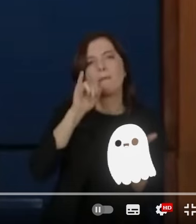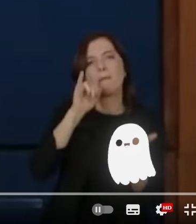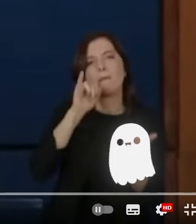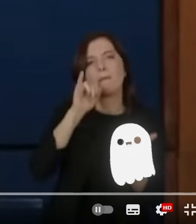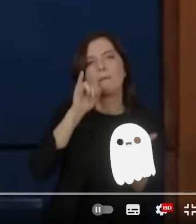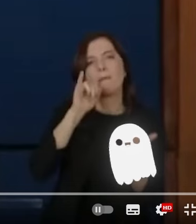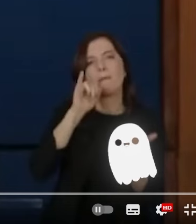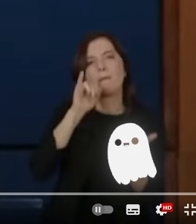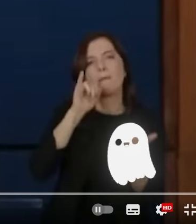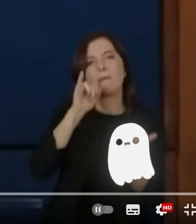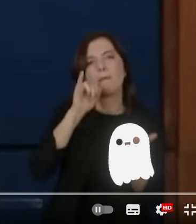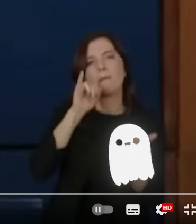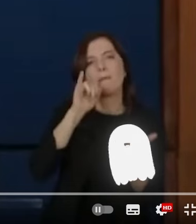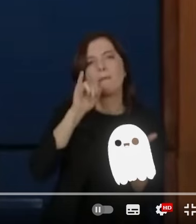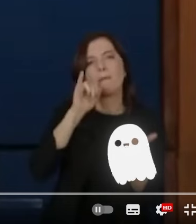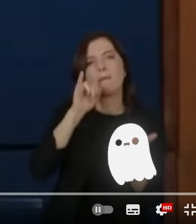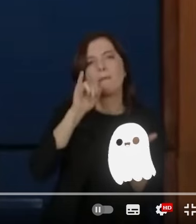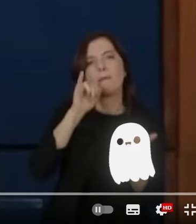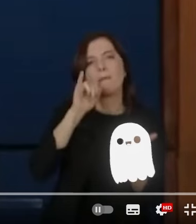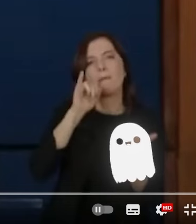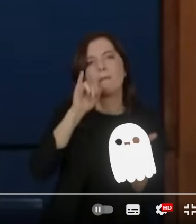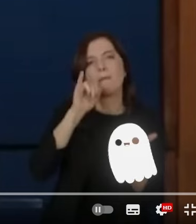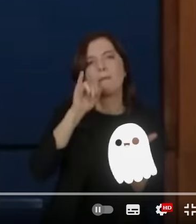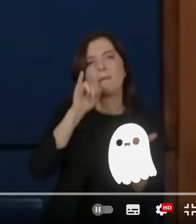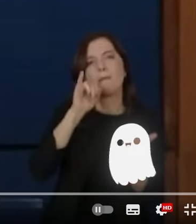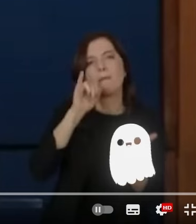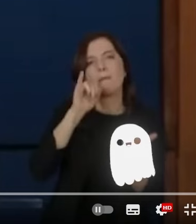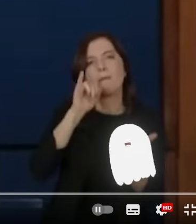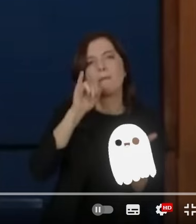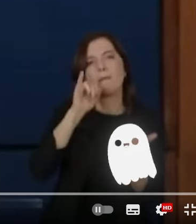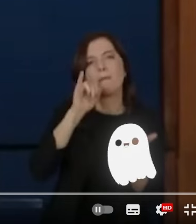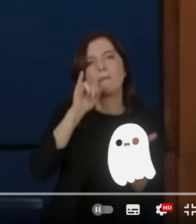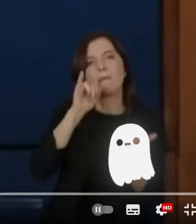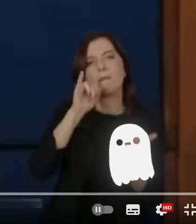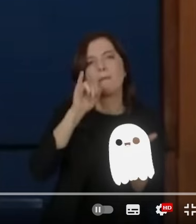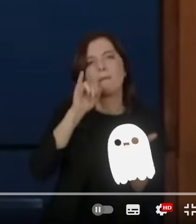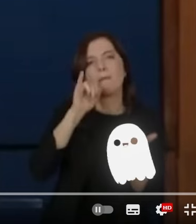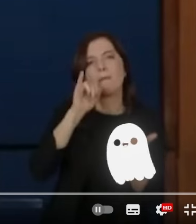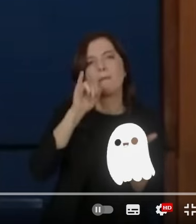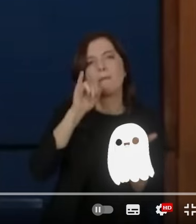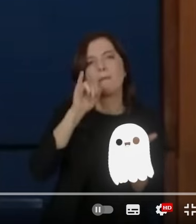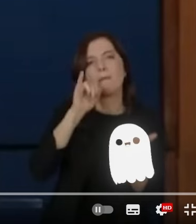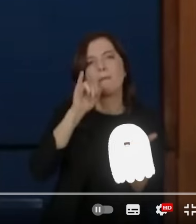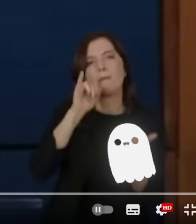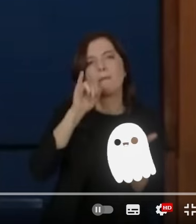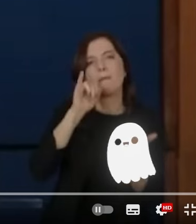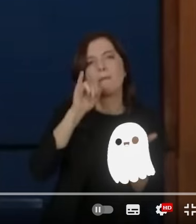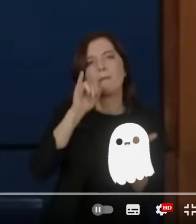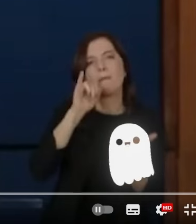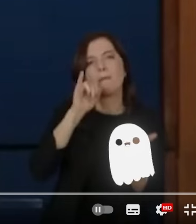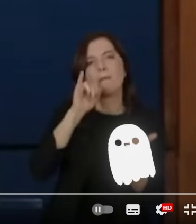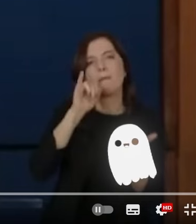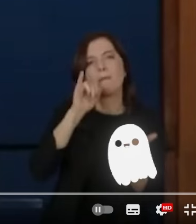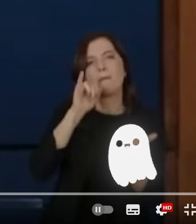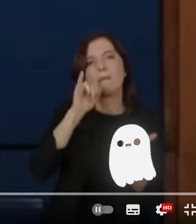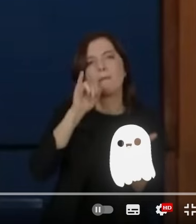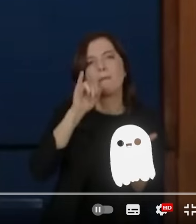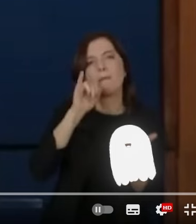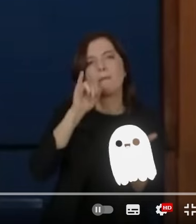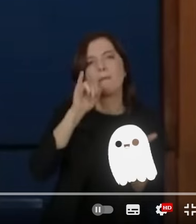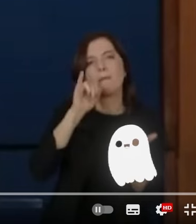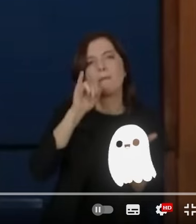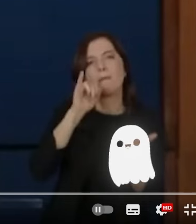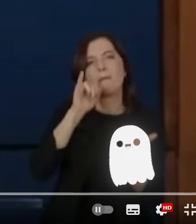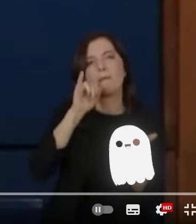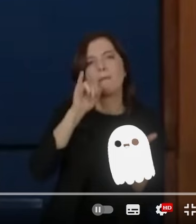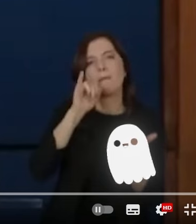pra caralho, hein? Meu Deus, gente, que isso? Puta que pariu, tanta coisa ainda. Mas fiquei surpresa